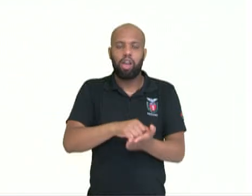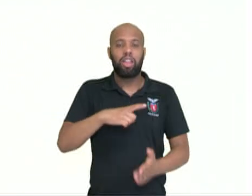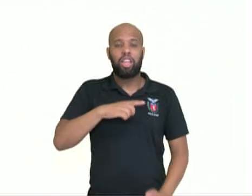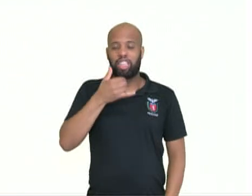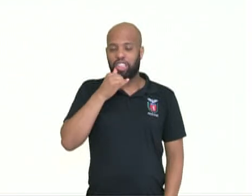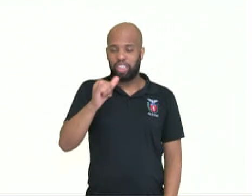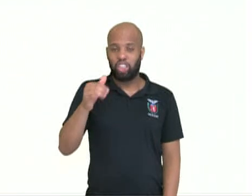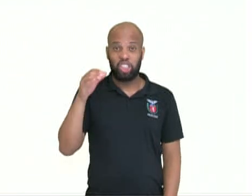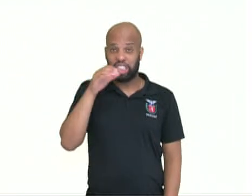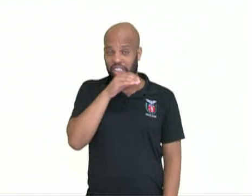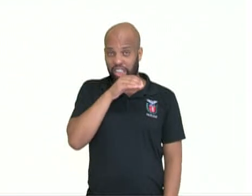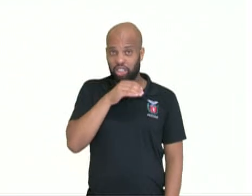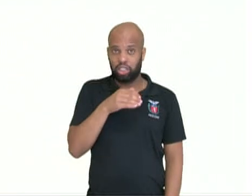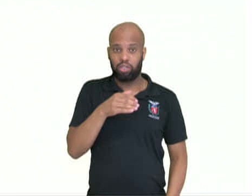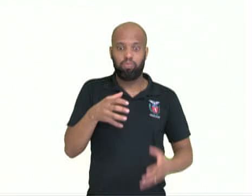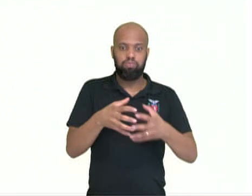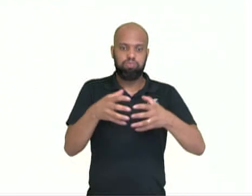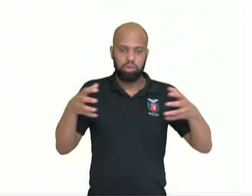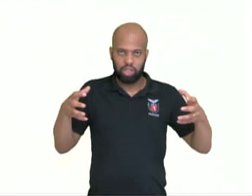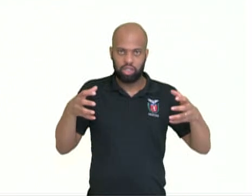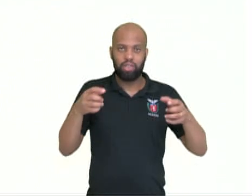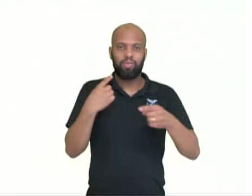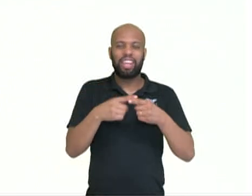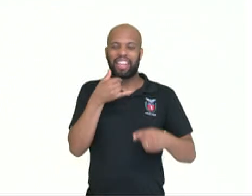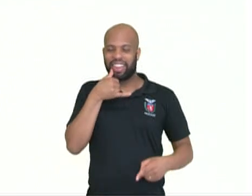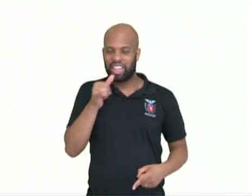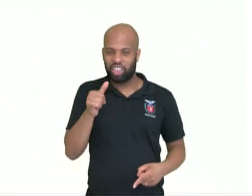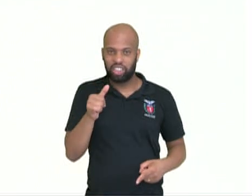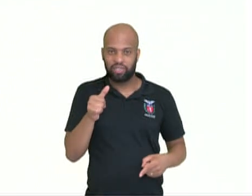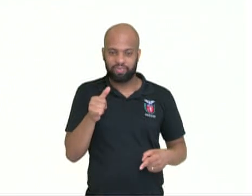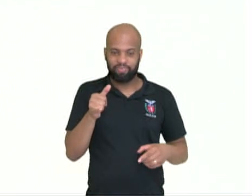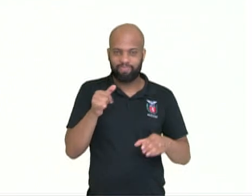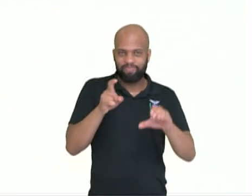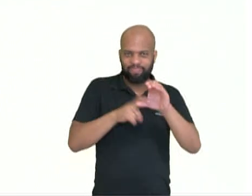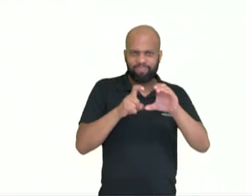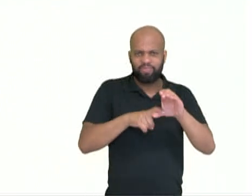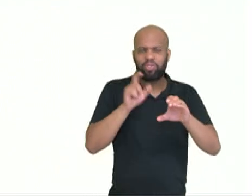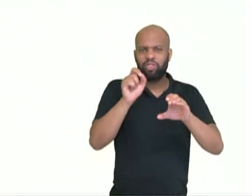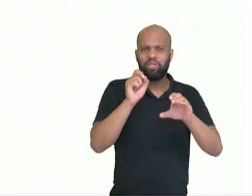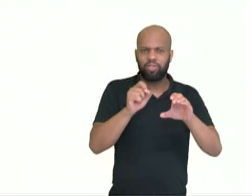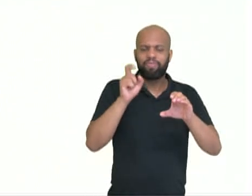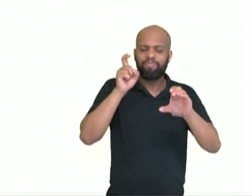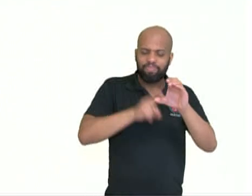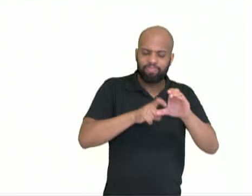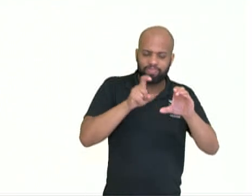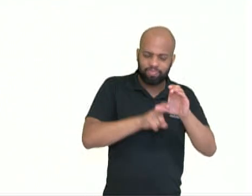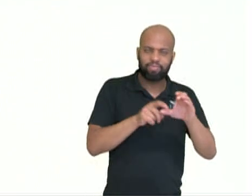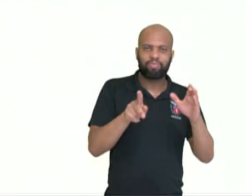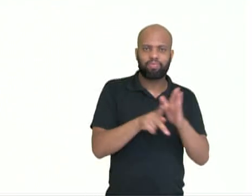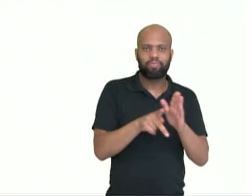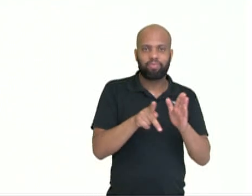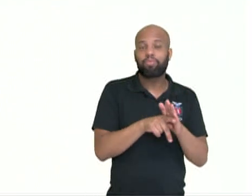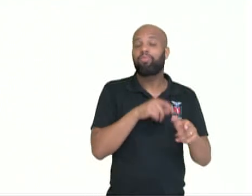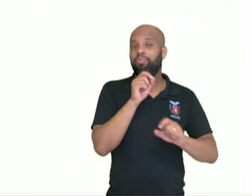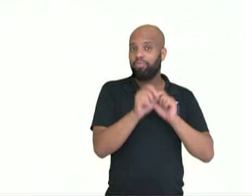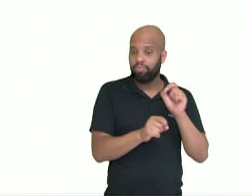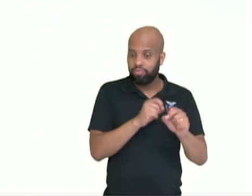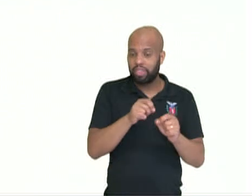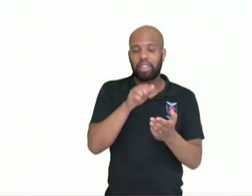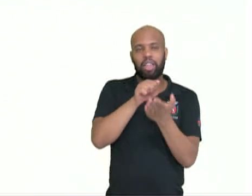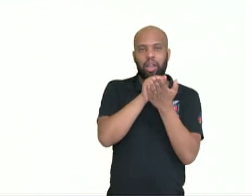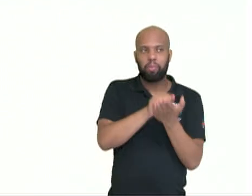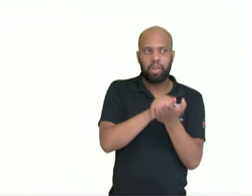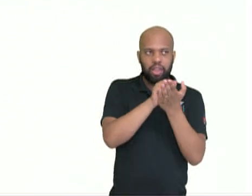energia térmica. A energia térmica depende da massa, não só da temperatura. Então, ela sozinha não define a energia térmica. A temperatura